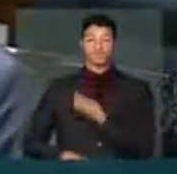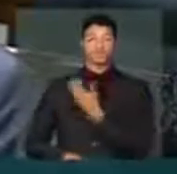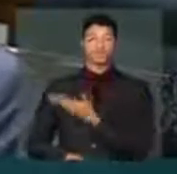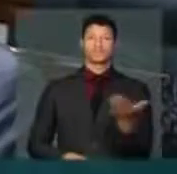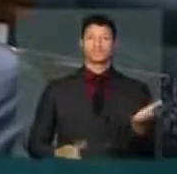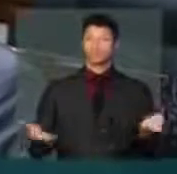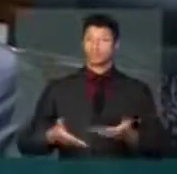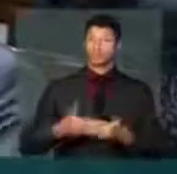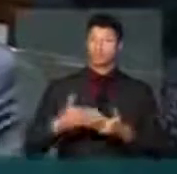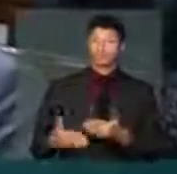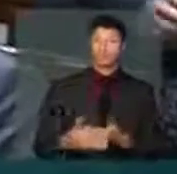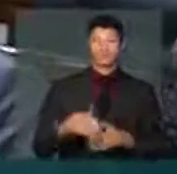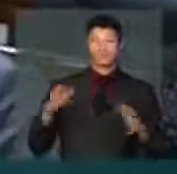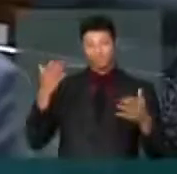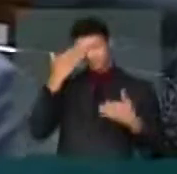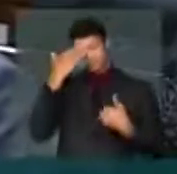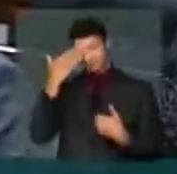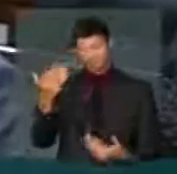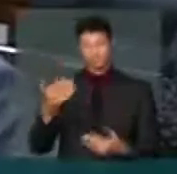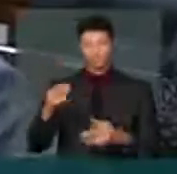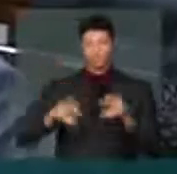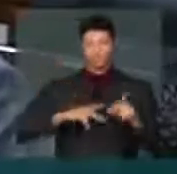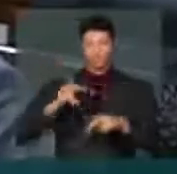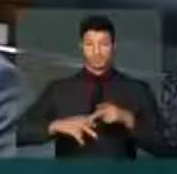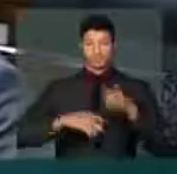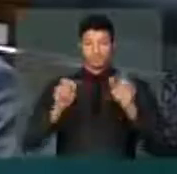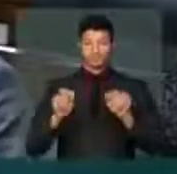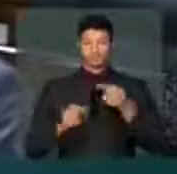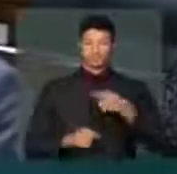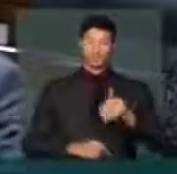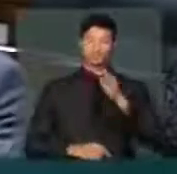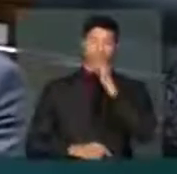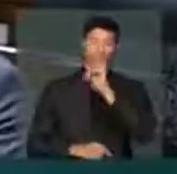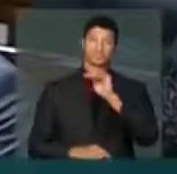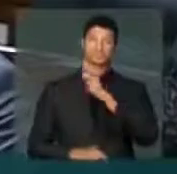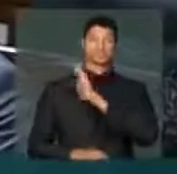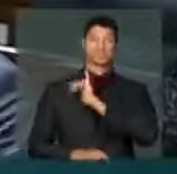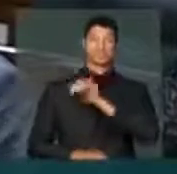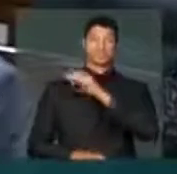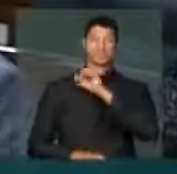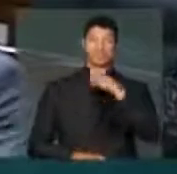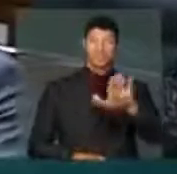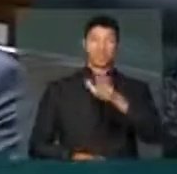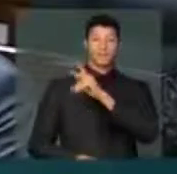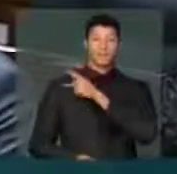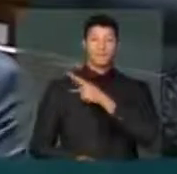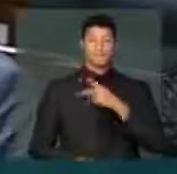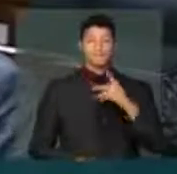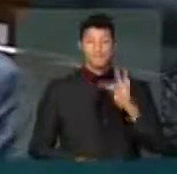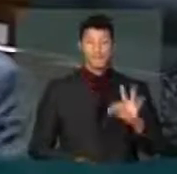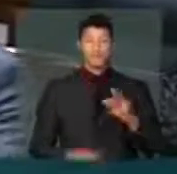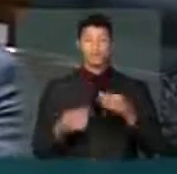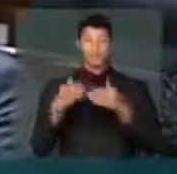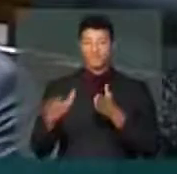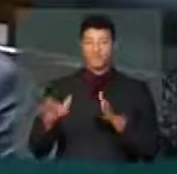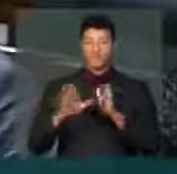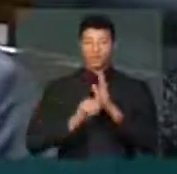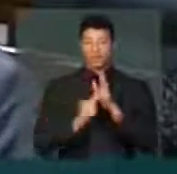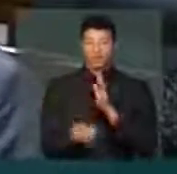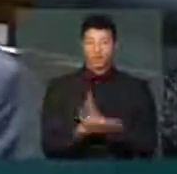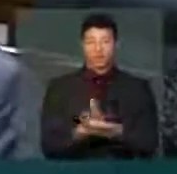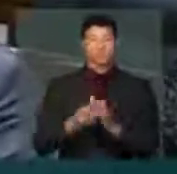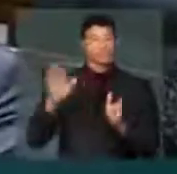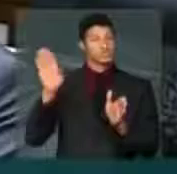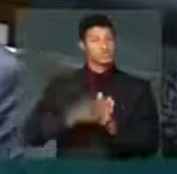Nós estamos aqui para agradecer a população que foi lá dizer: fora PT, fora corrupção, chega